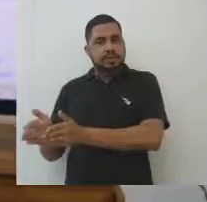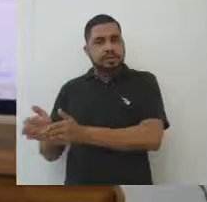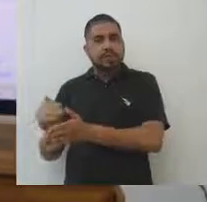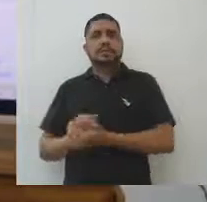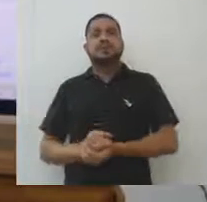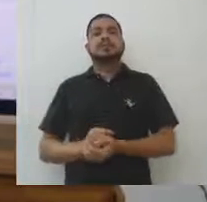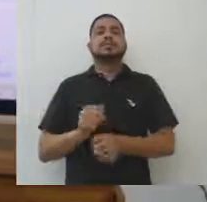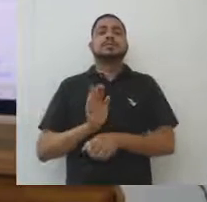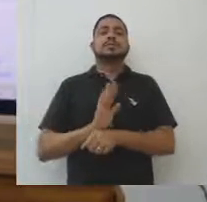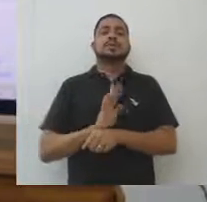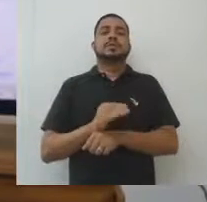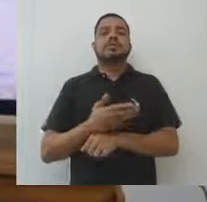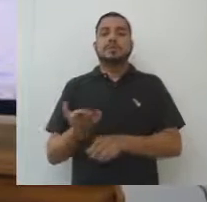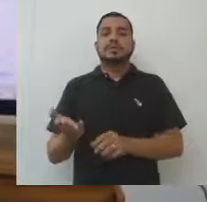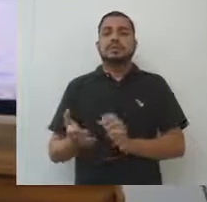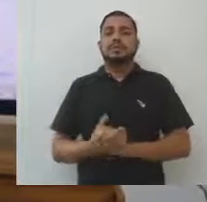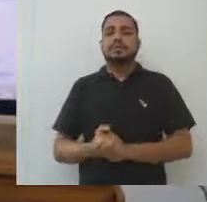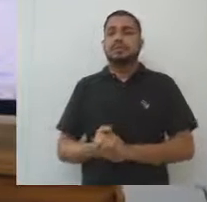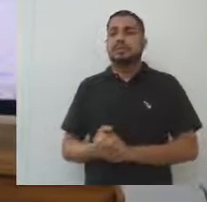lá. Oi.